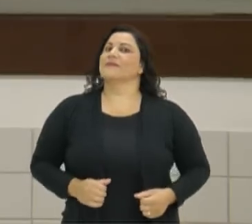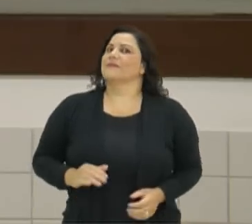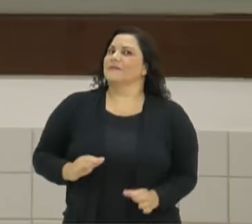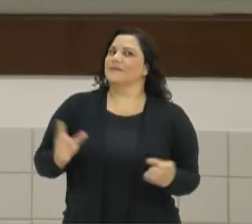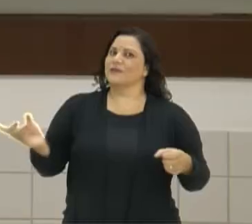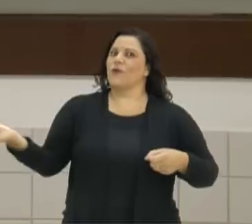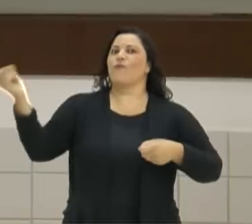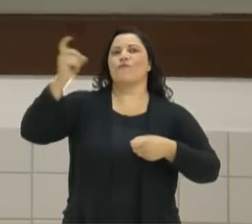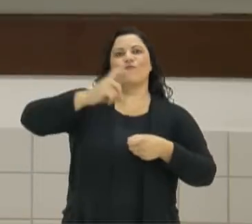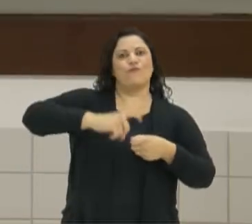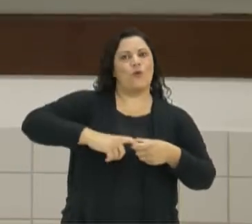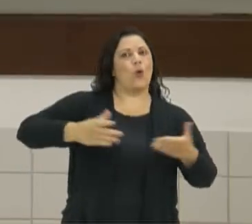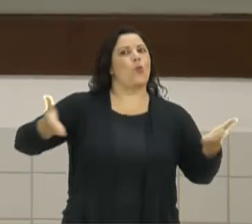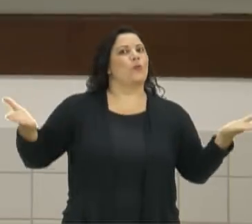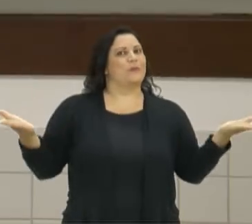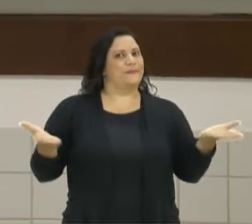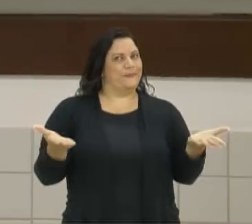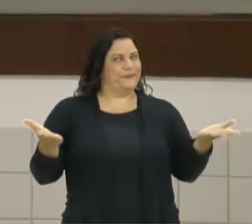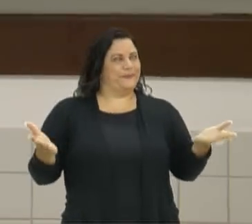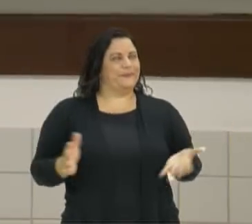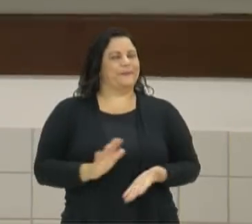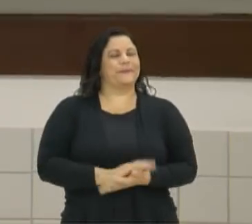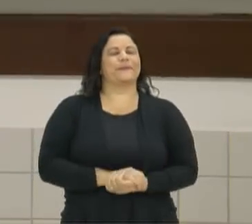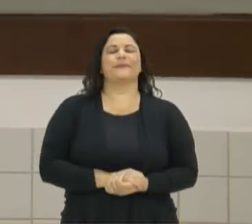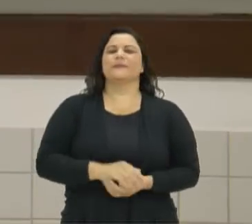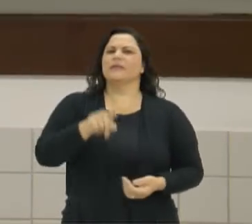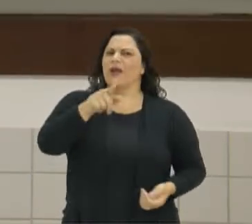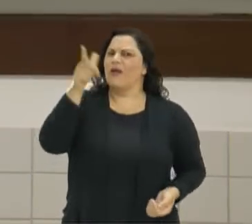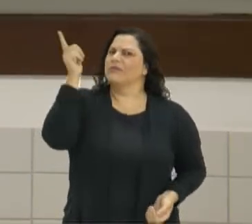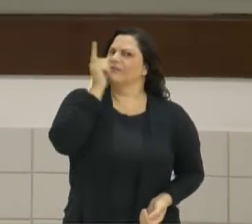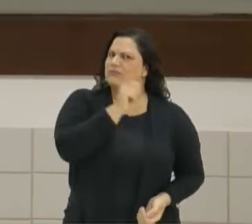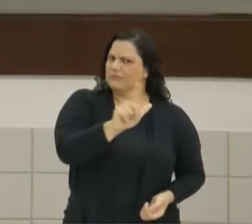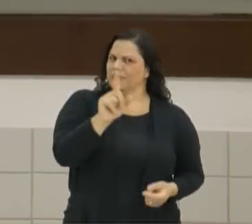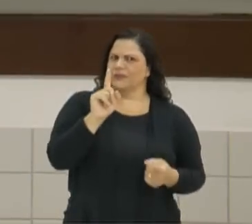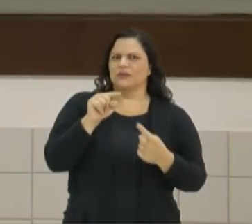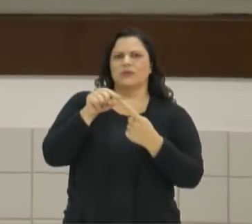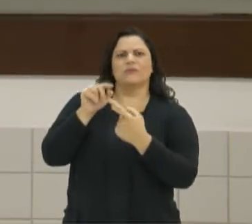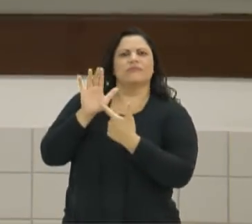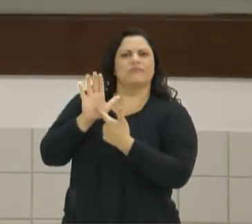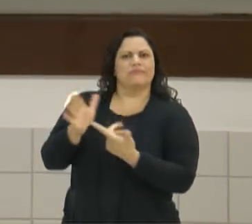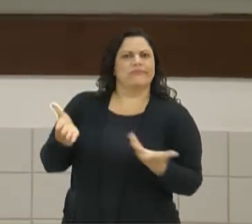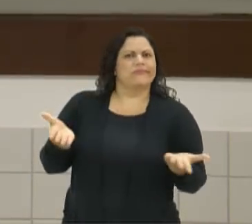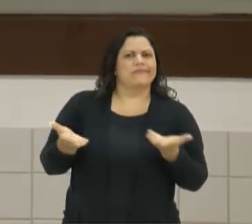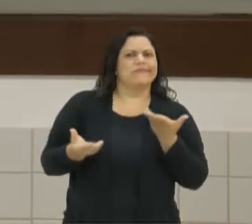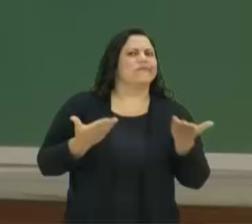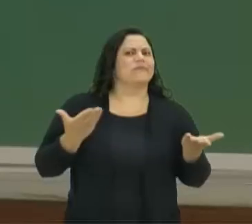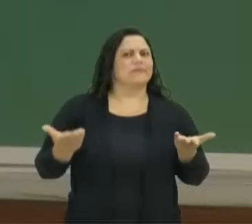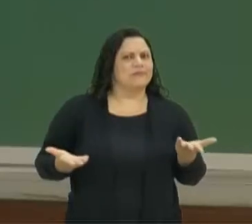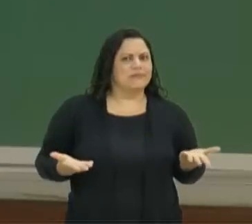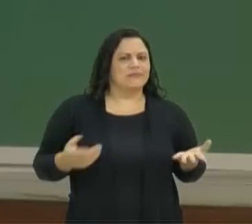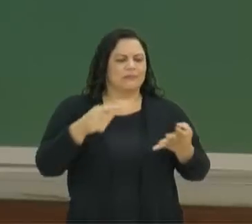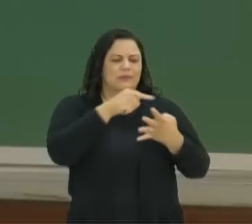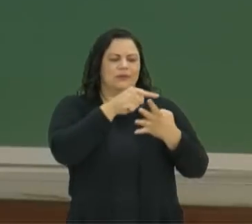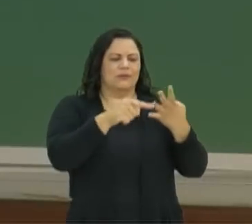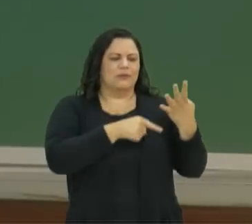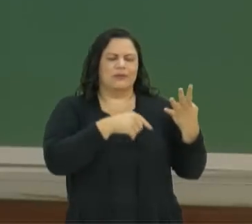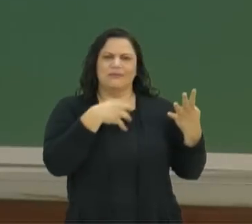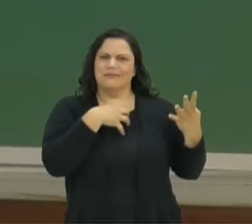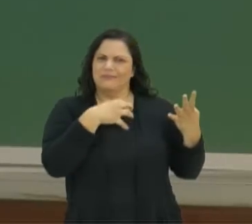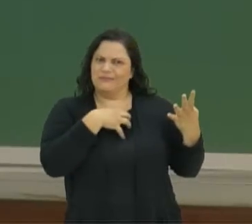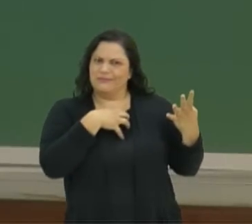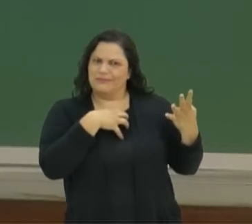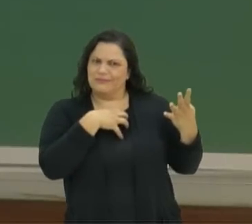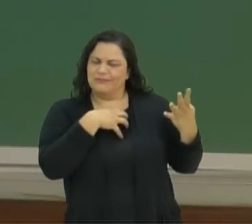Já voltamos. E aí, você conseguiu identificar quais são os 4 oficiais? Sentiu falta de algum